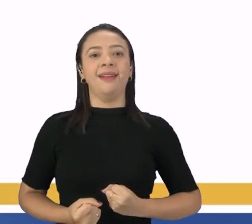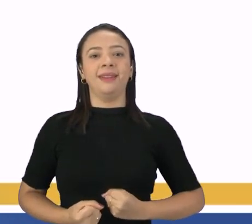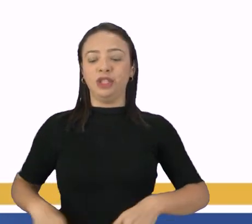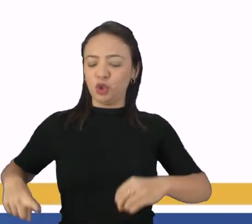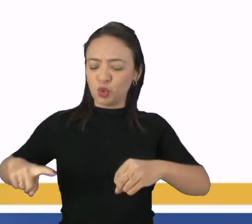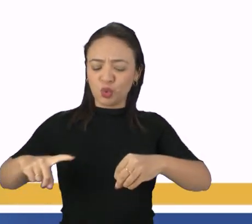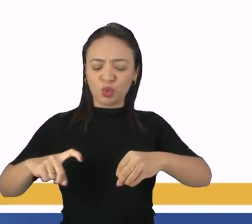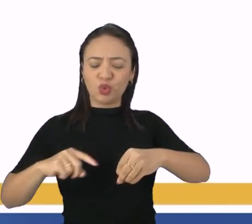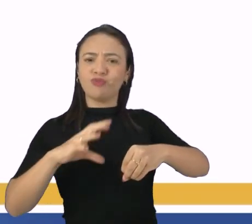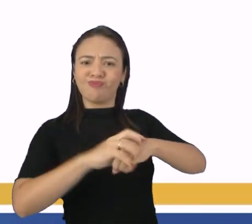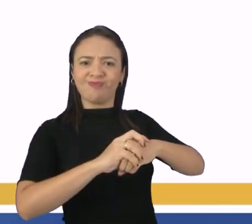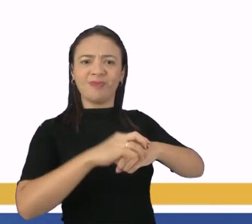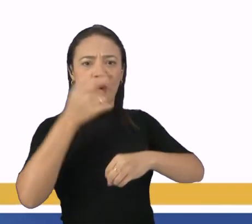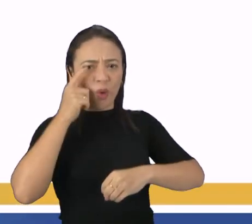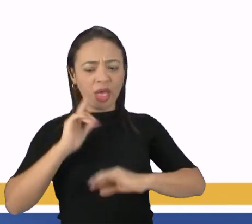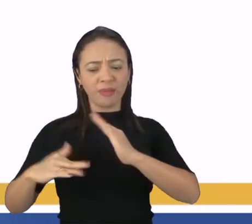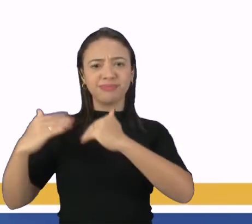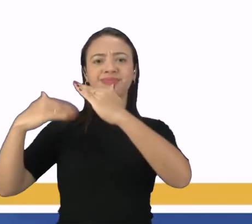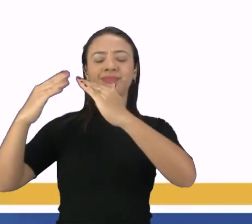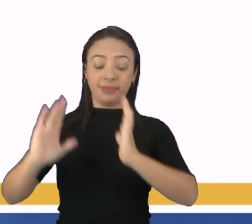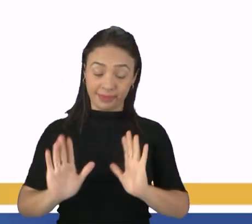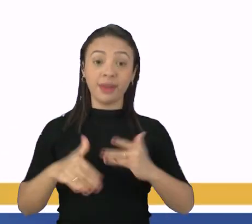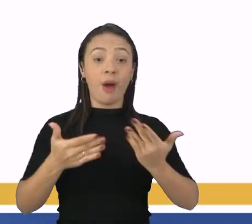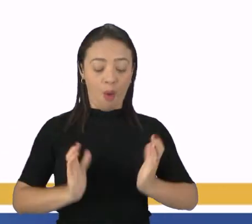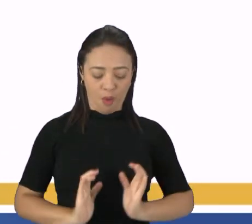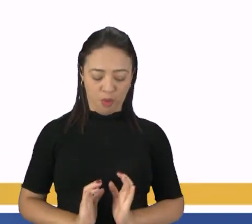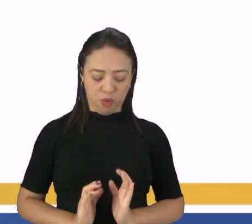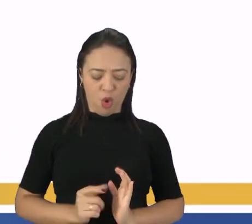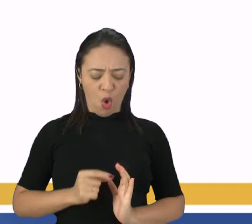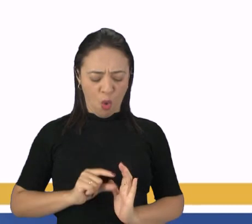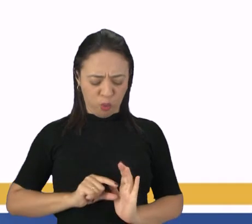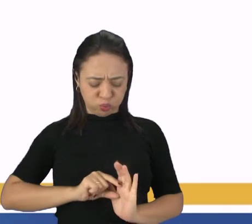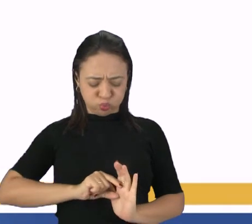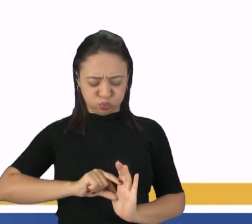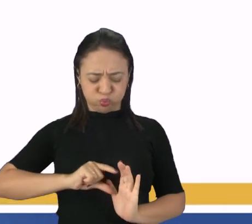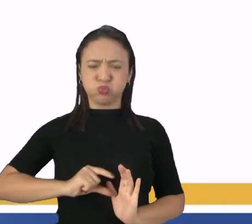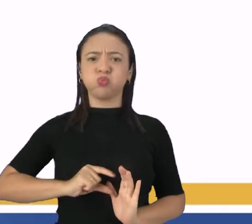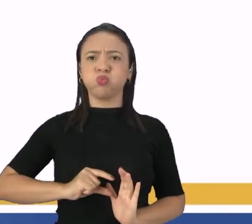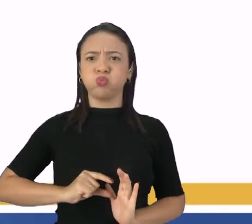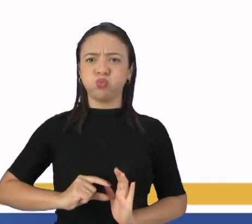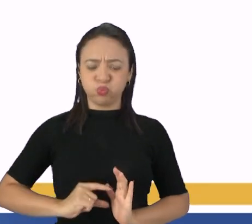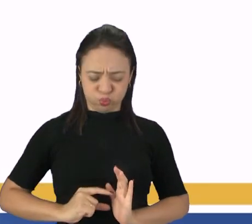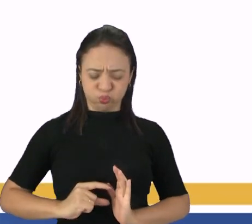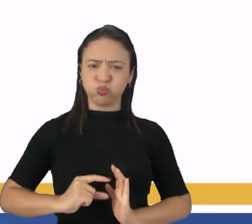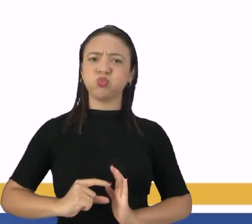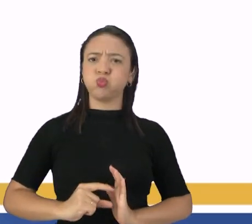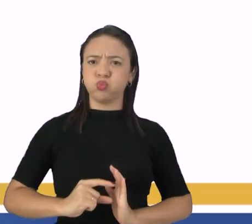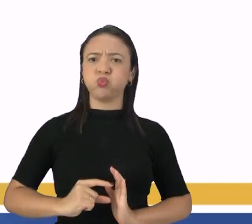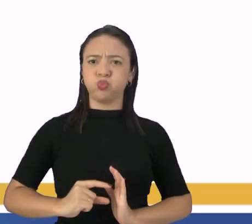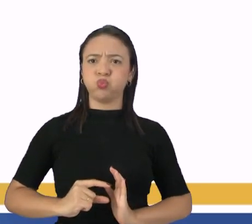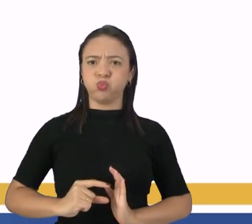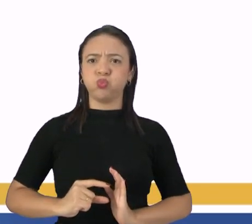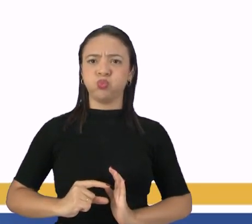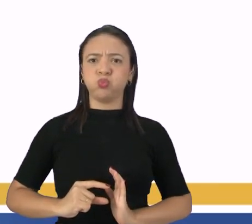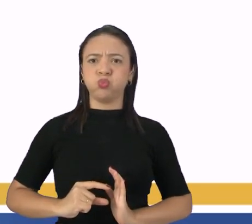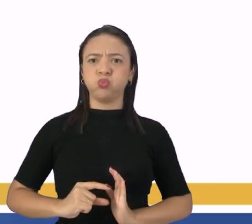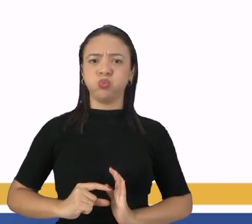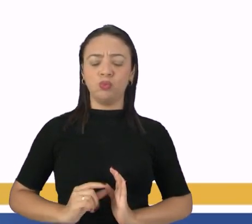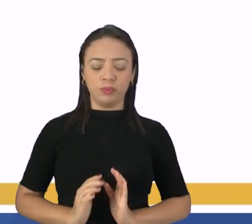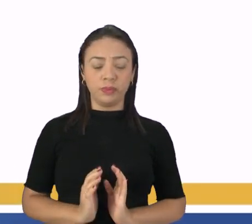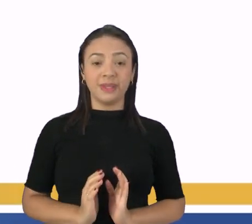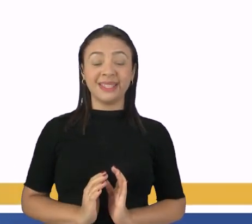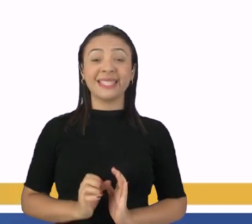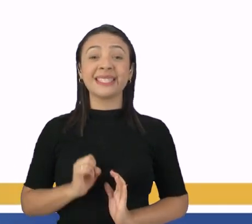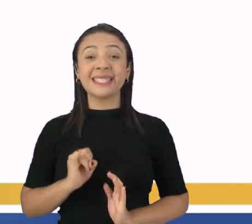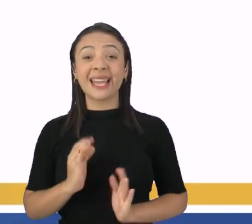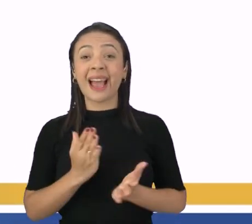aquele embrião. Ele se prepara o mês todinho, ele engrossa as suas paredes, ele torna aquelas paredes mais vascularizadas, tá? E se chega no